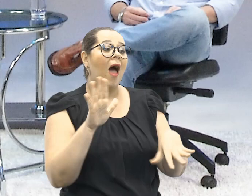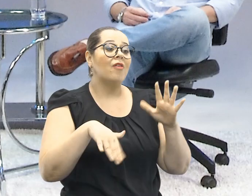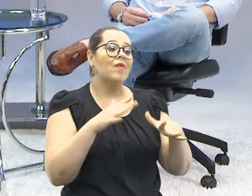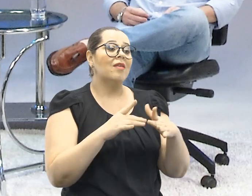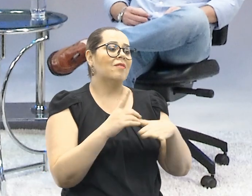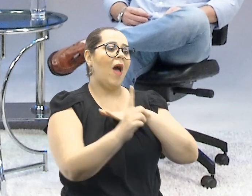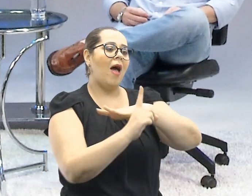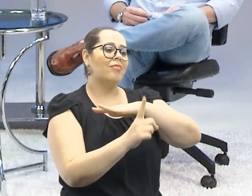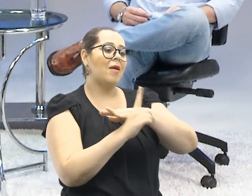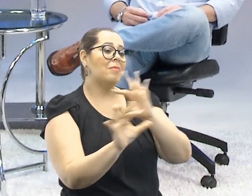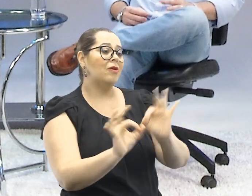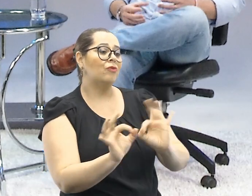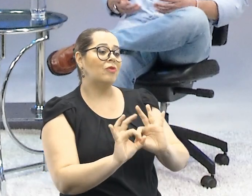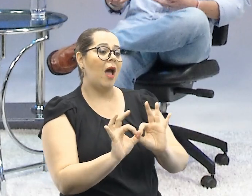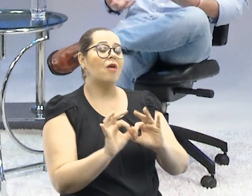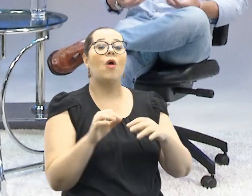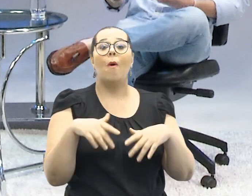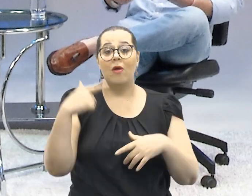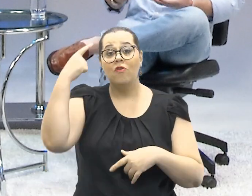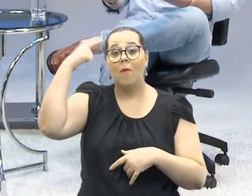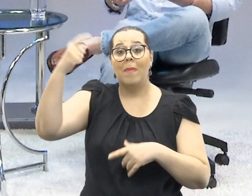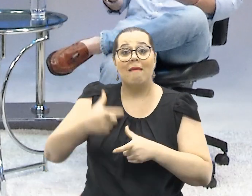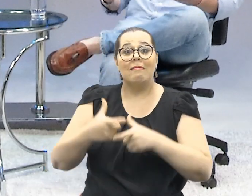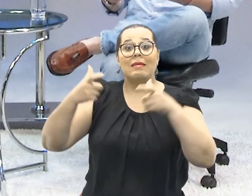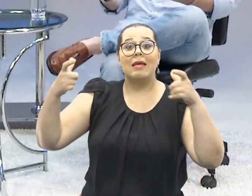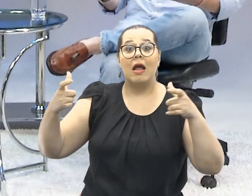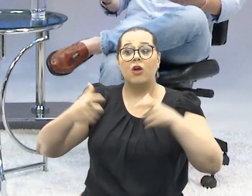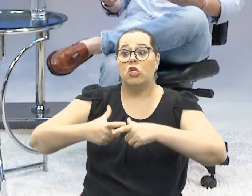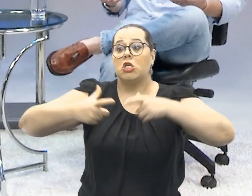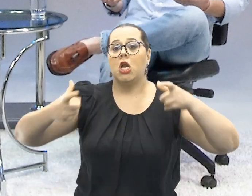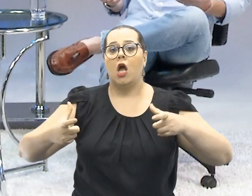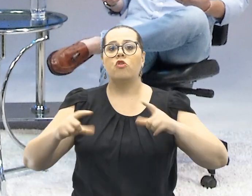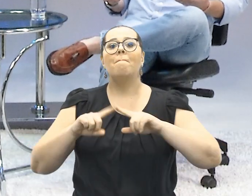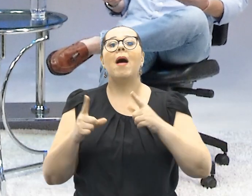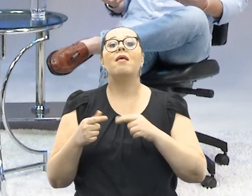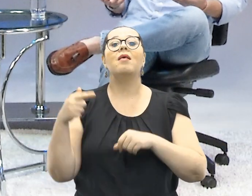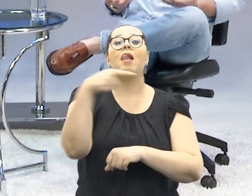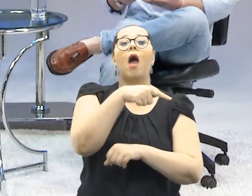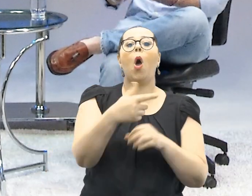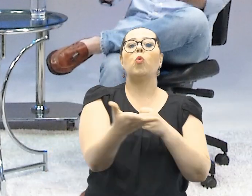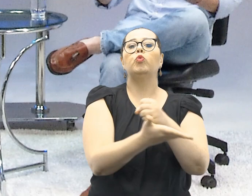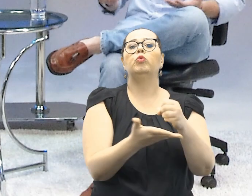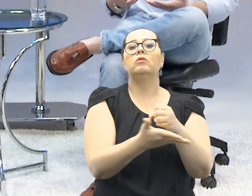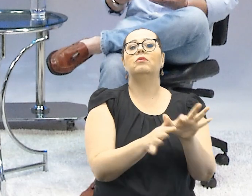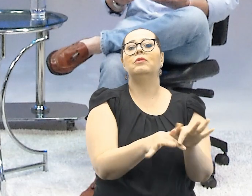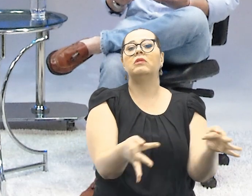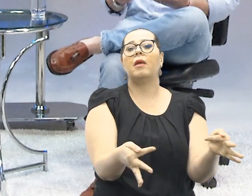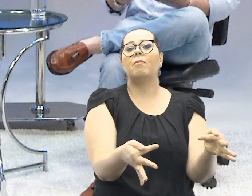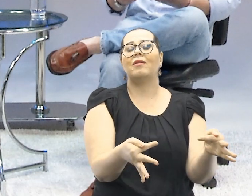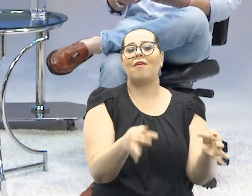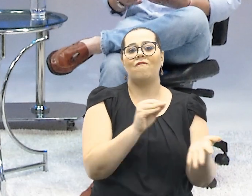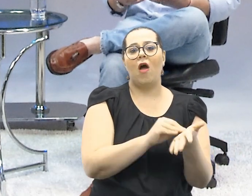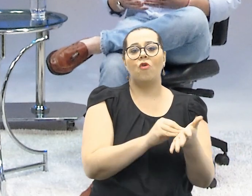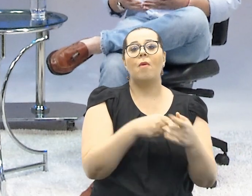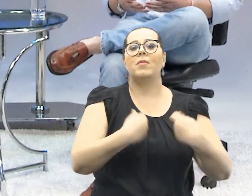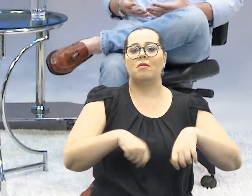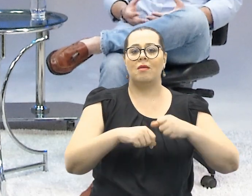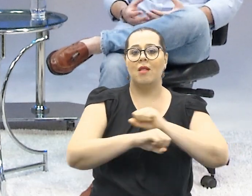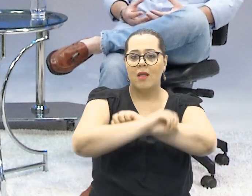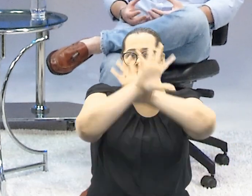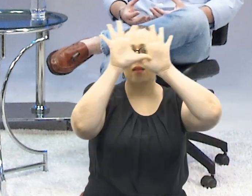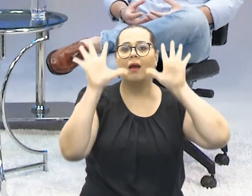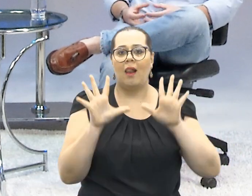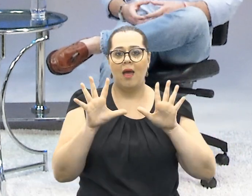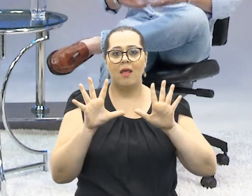não atendendo. É importante... Às vezes a gente pensa em grandes projetos, etc., mas nós não estamos resolvendo o arroz com feijão. Nós não estamos